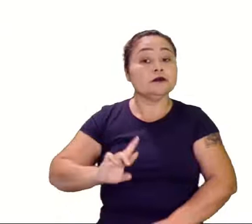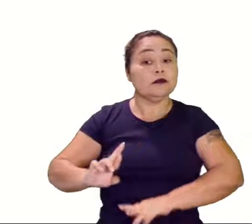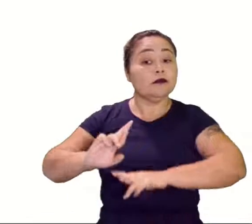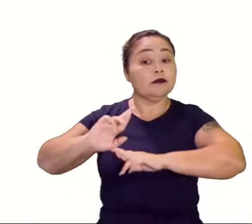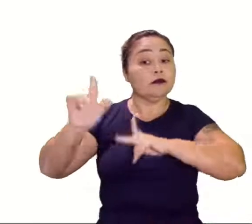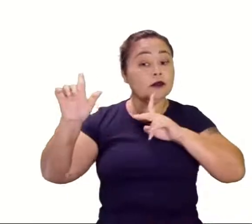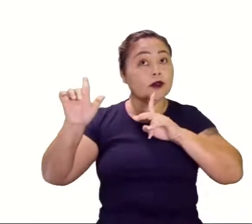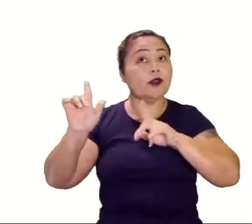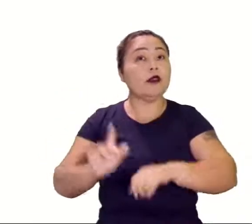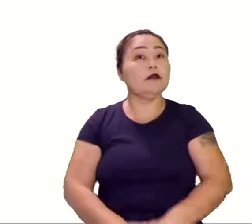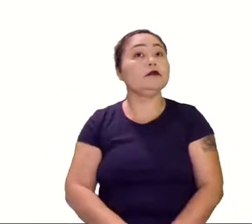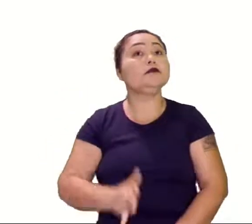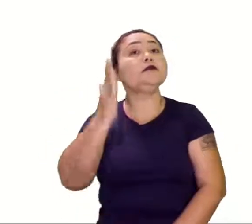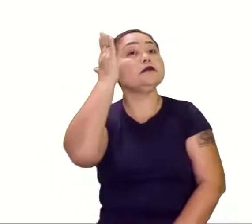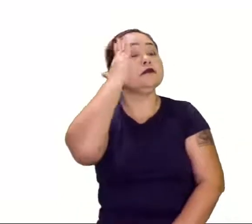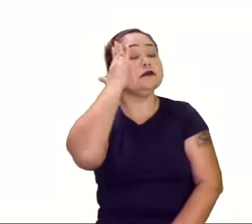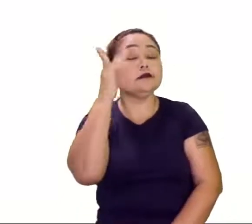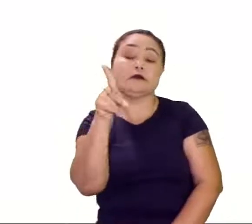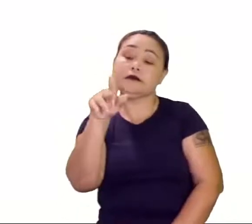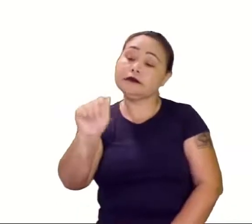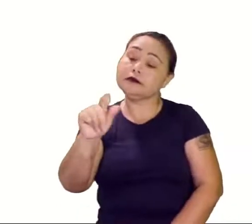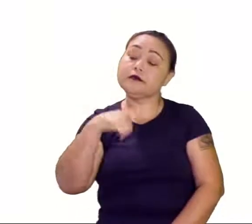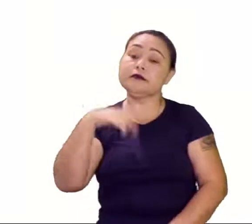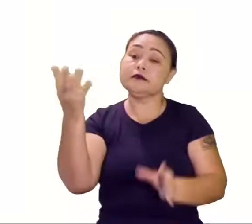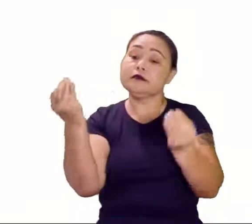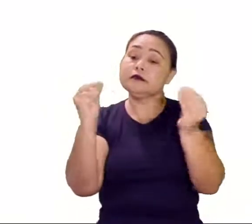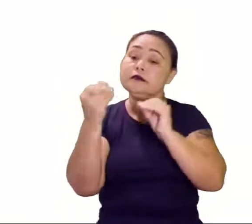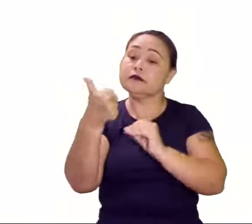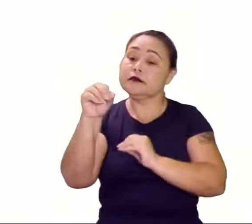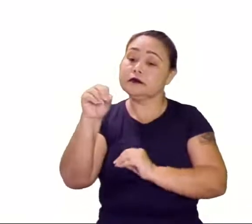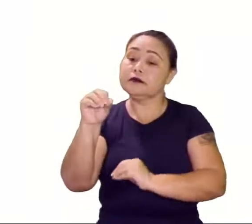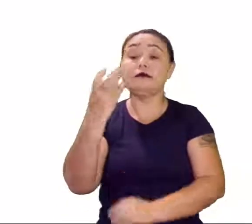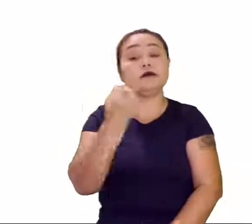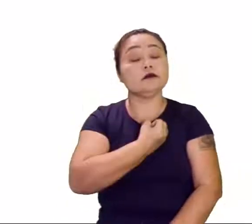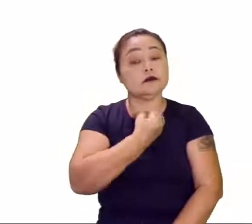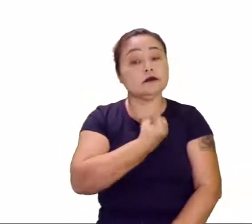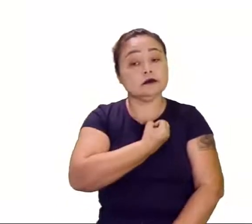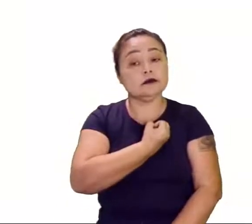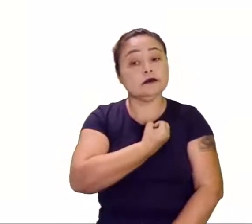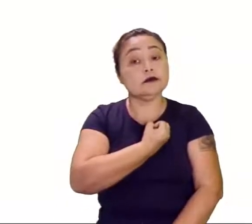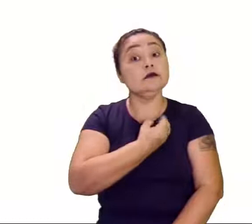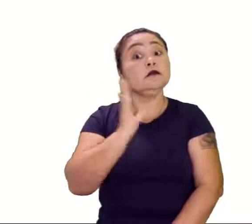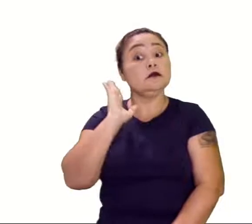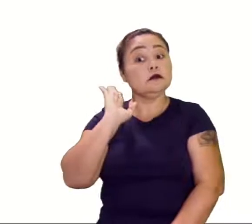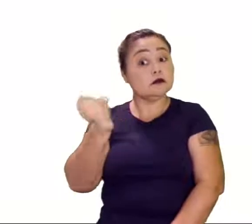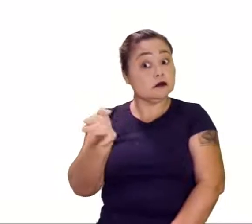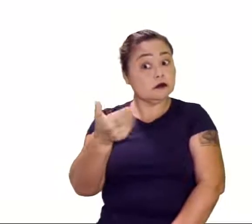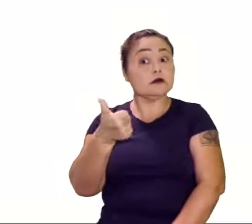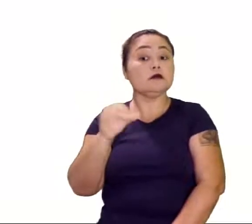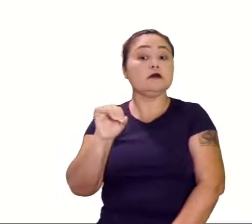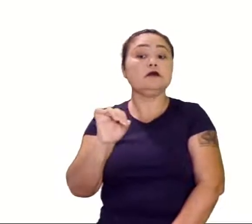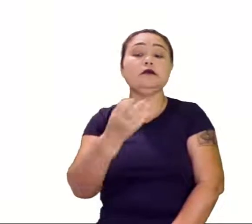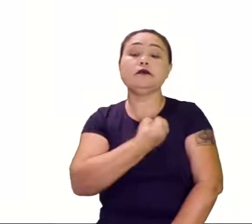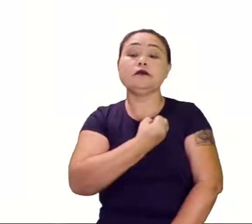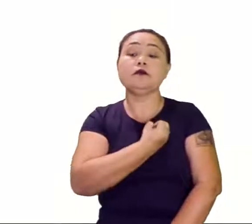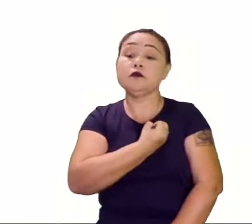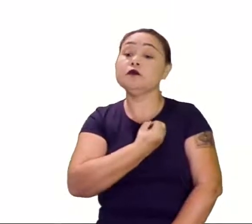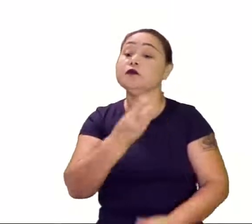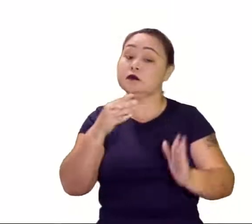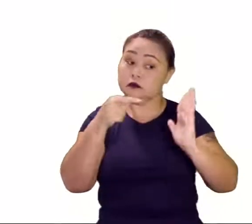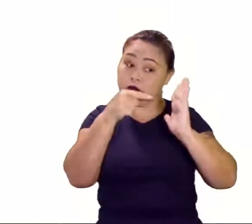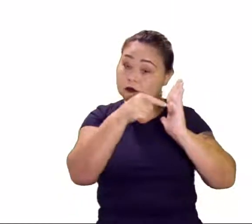diferente um pouquinho. Sabendo que uma PA é formada por 10 números... Aqui então já é 10. Isso. Contando